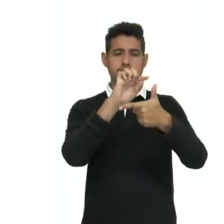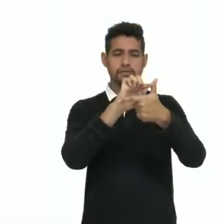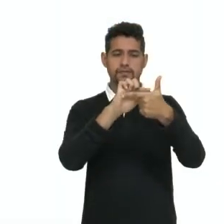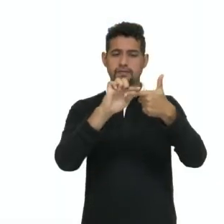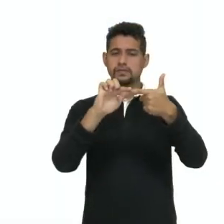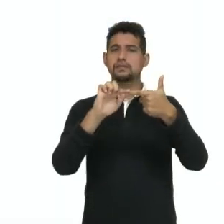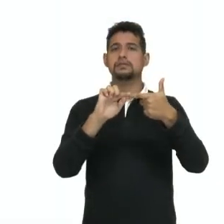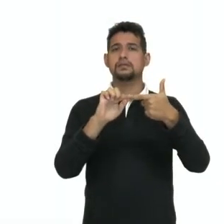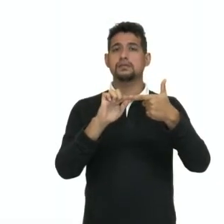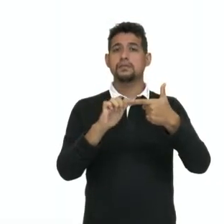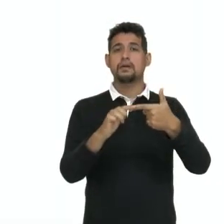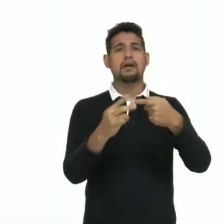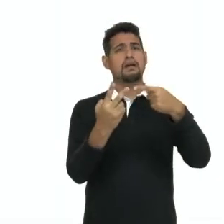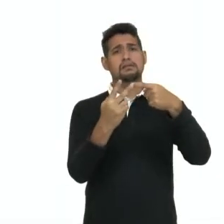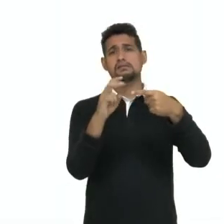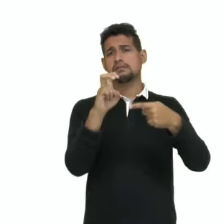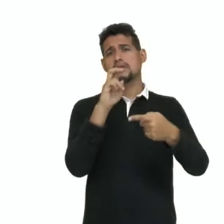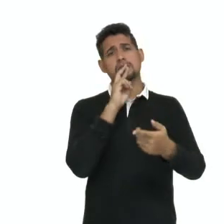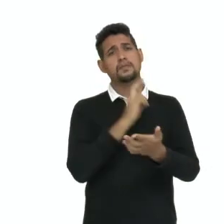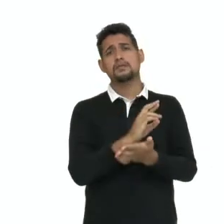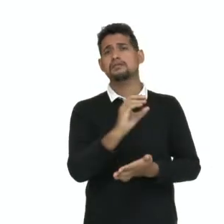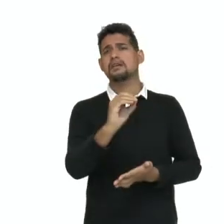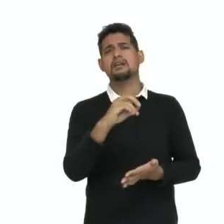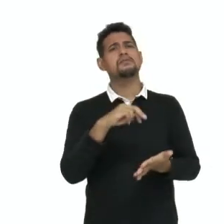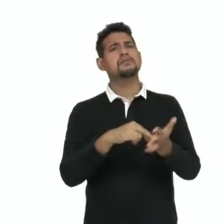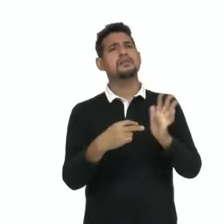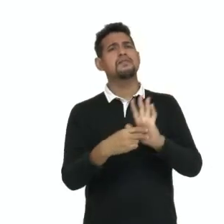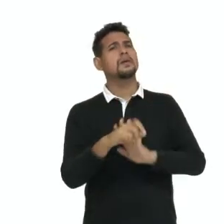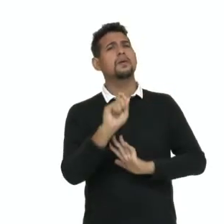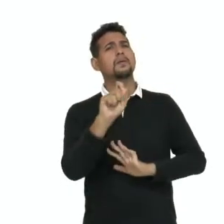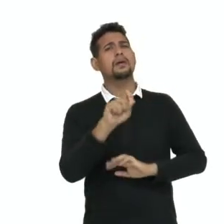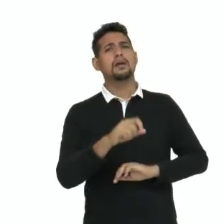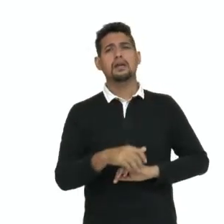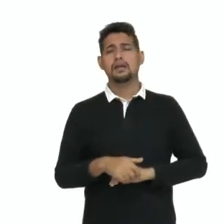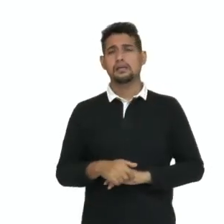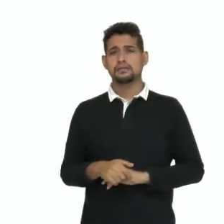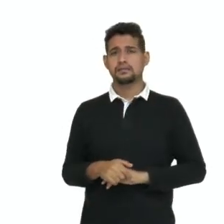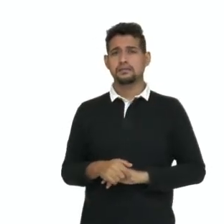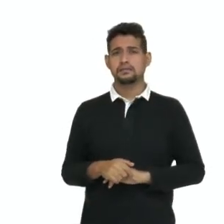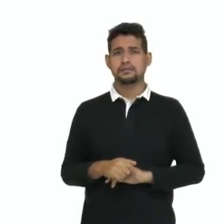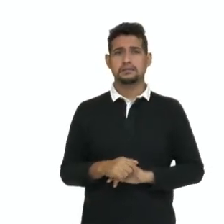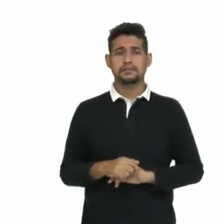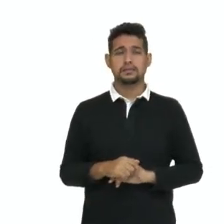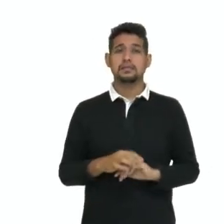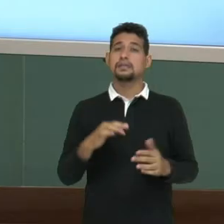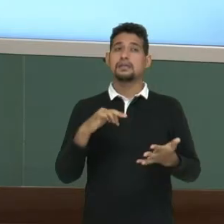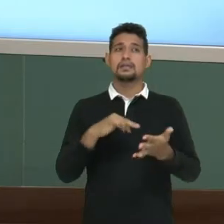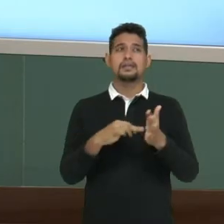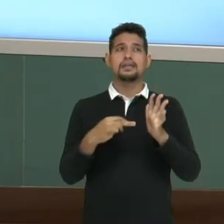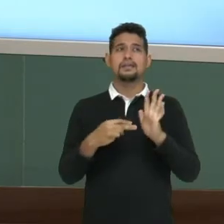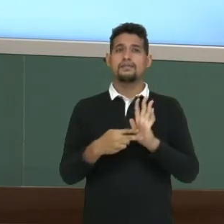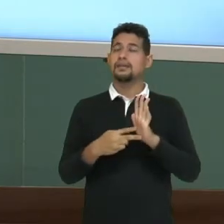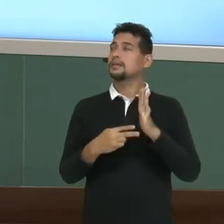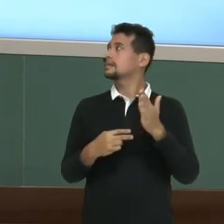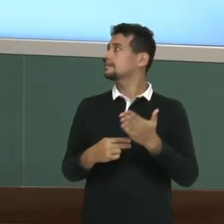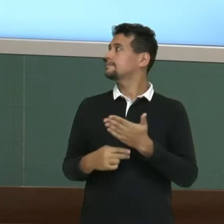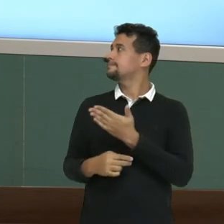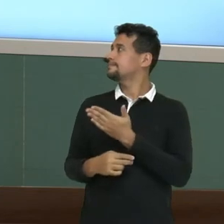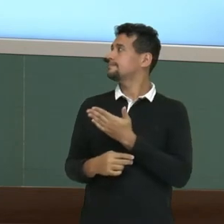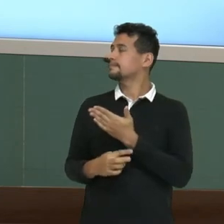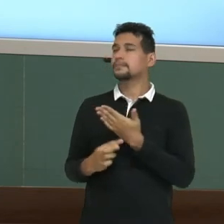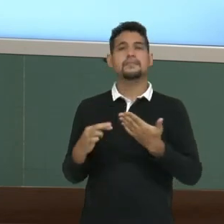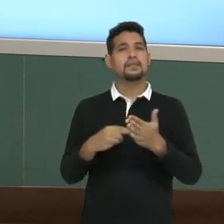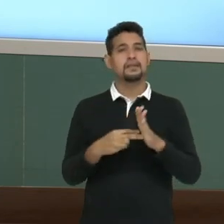de 5 é 0. O que isso significa, professor? Significa que este ponto pertence